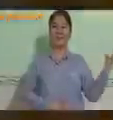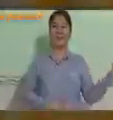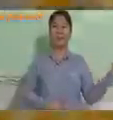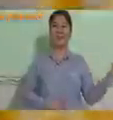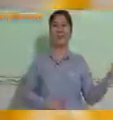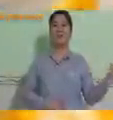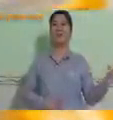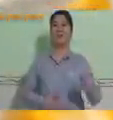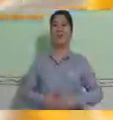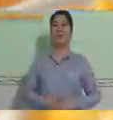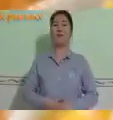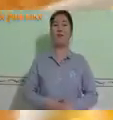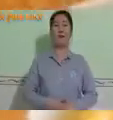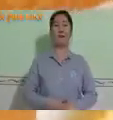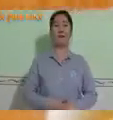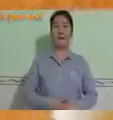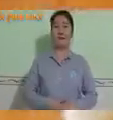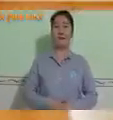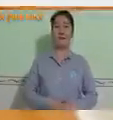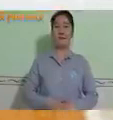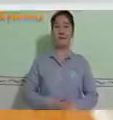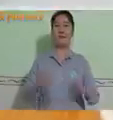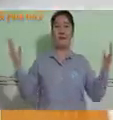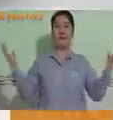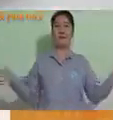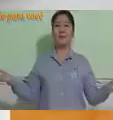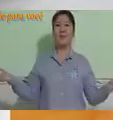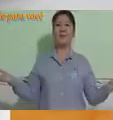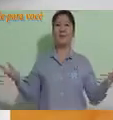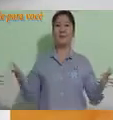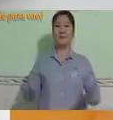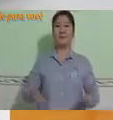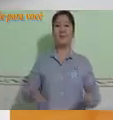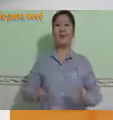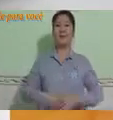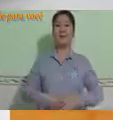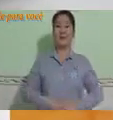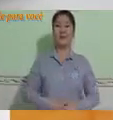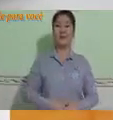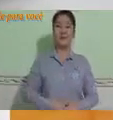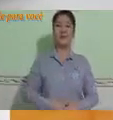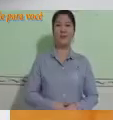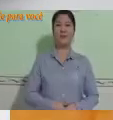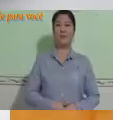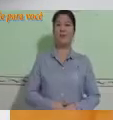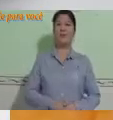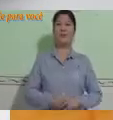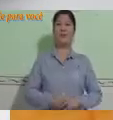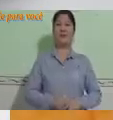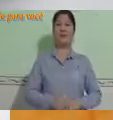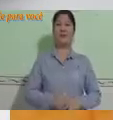a principal fonte natural deste mineral, que é importante para manter o bom funcionamento do coração e dos